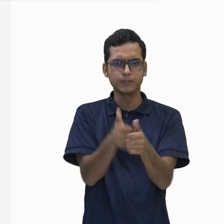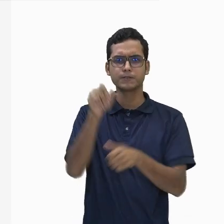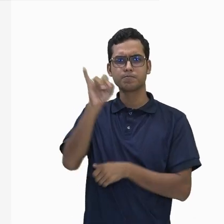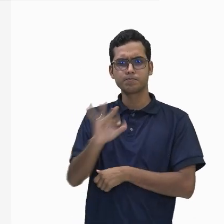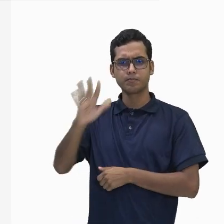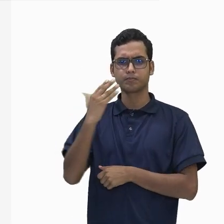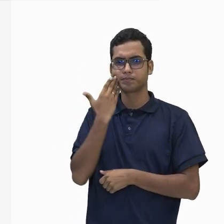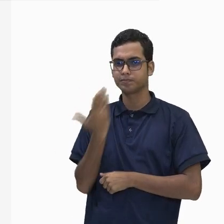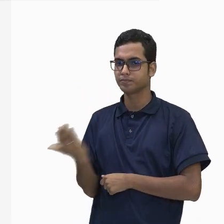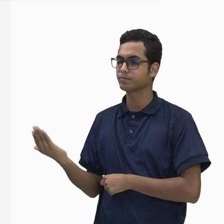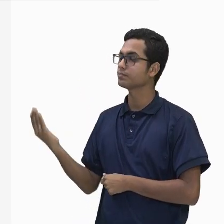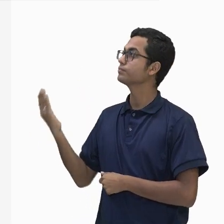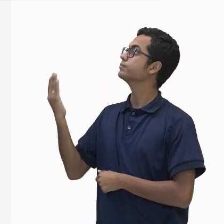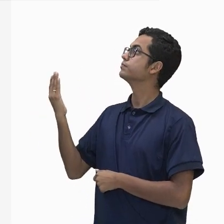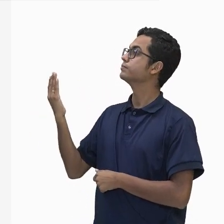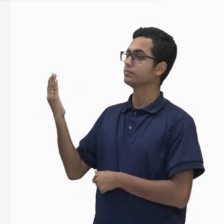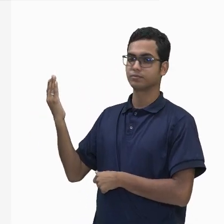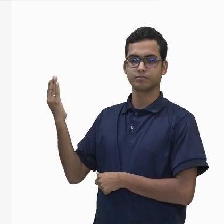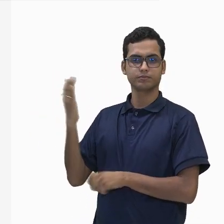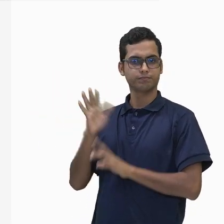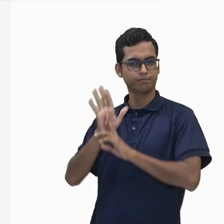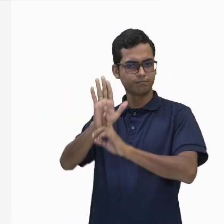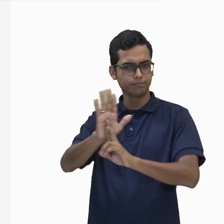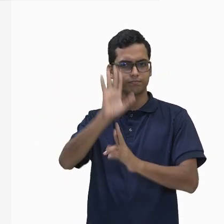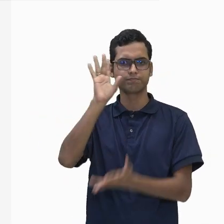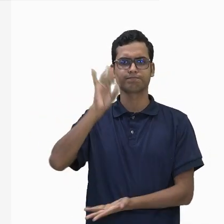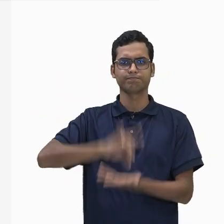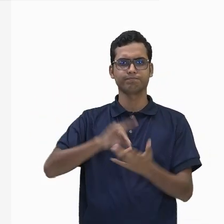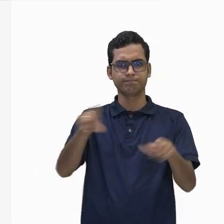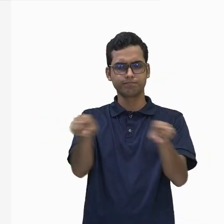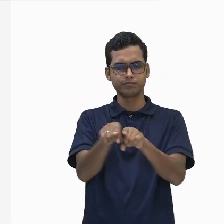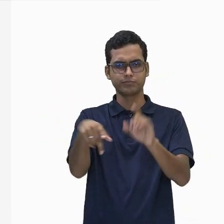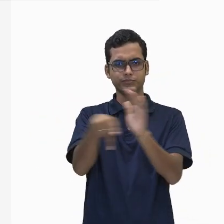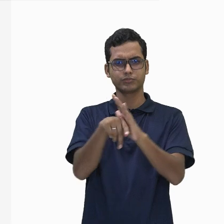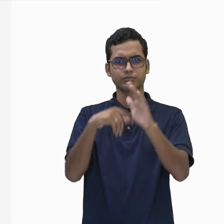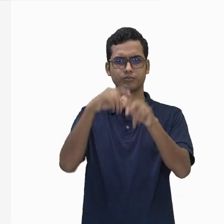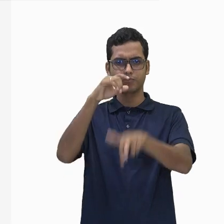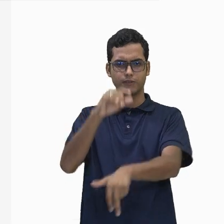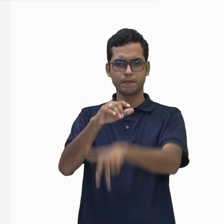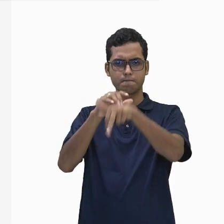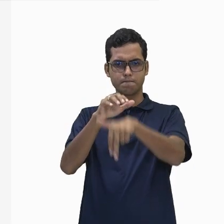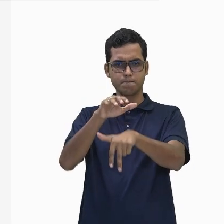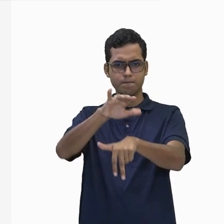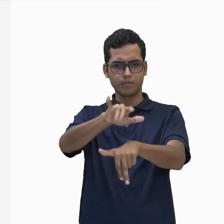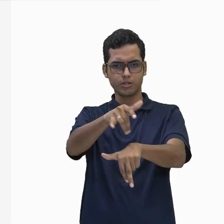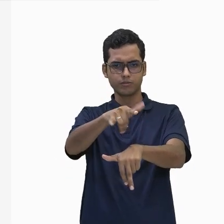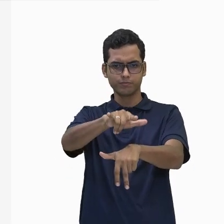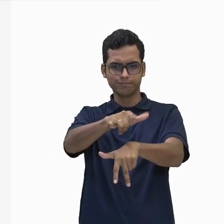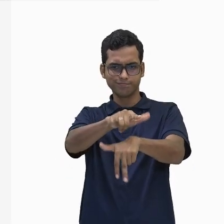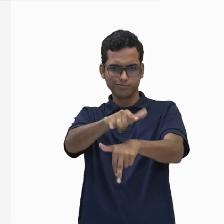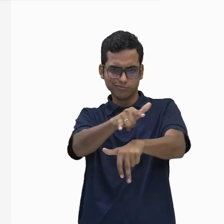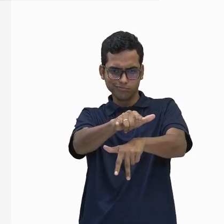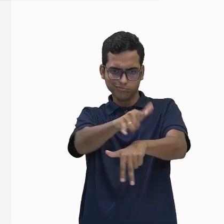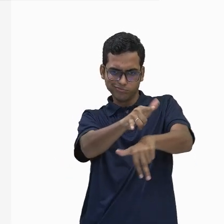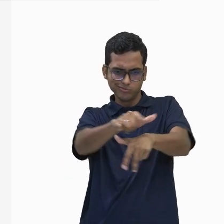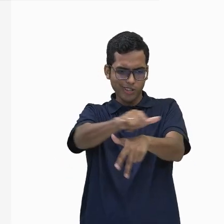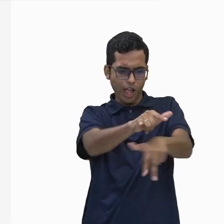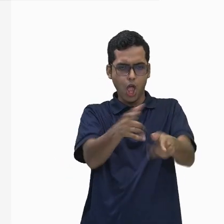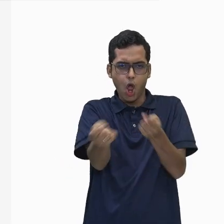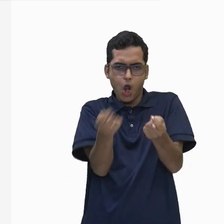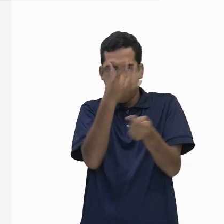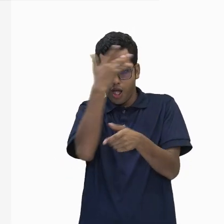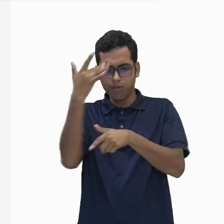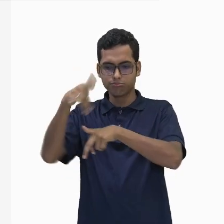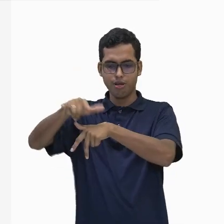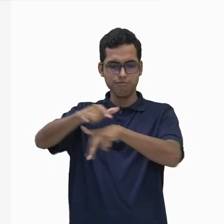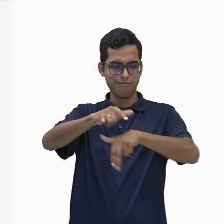imagem ali diz tudo. Olha aquela mãozinha ali em cima e aquelas linhas controlando as pessoas que estão